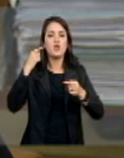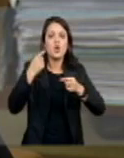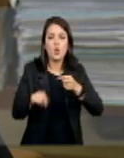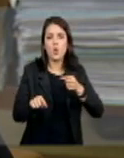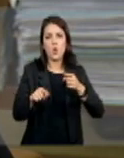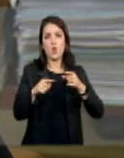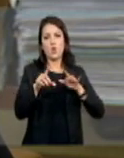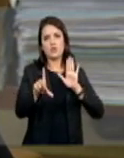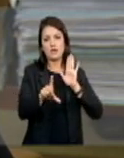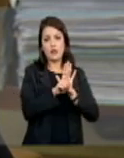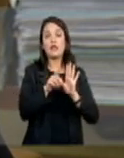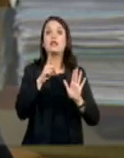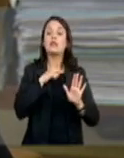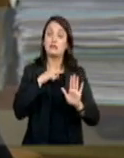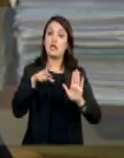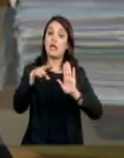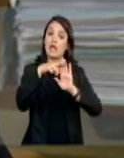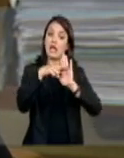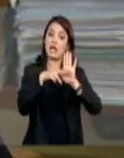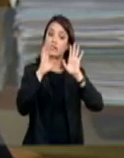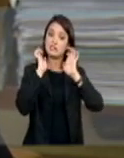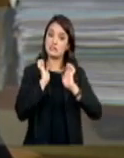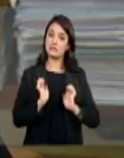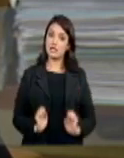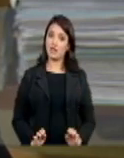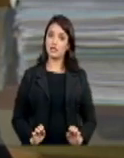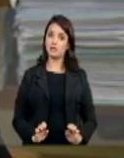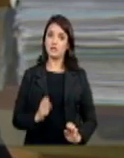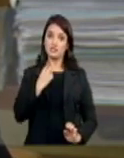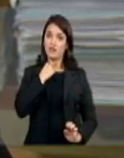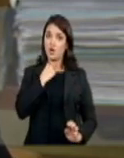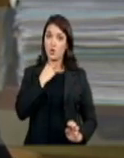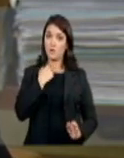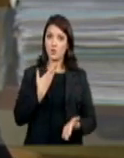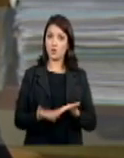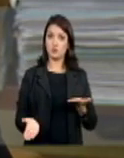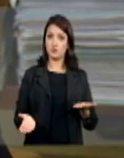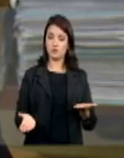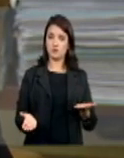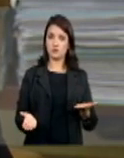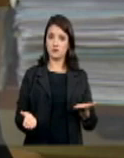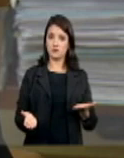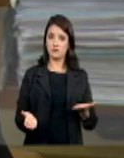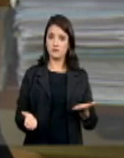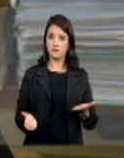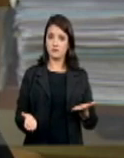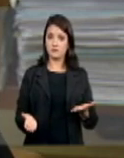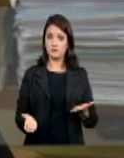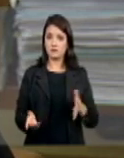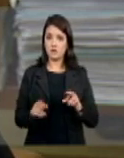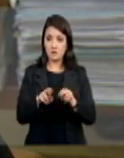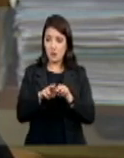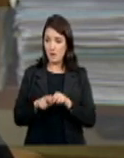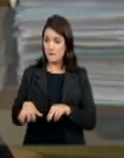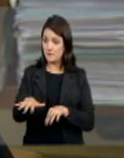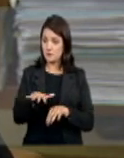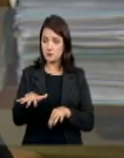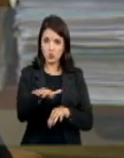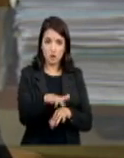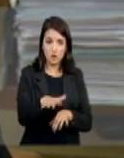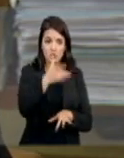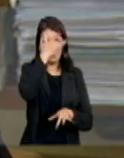parâmetros éticos jurídicos que não podem e não devem ser transpostos pelos órgãos pelos a jesus pelas